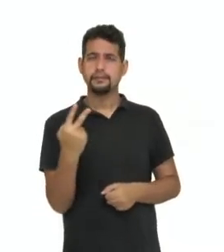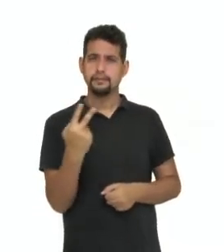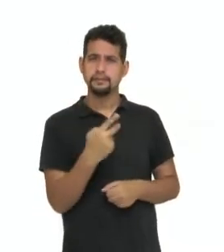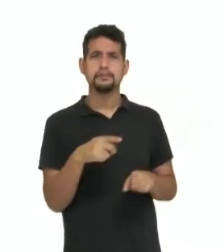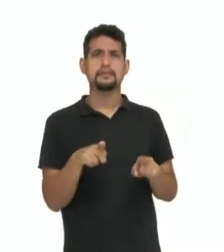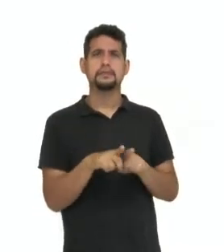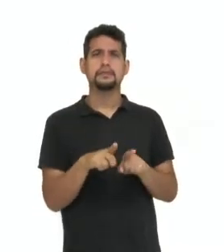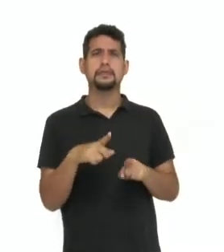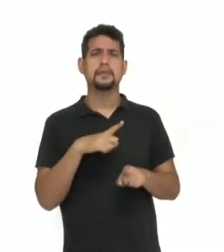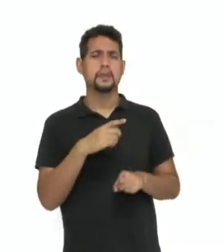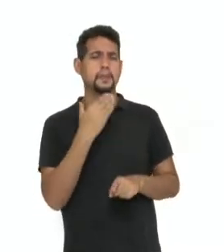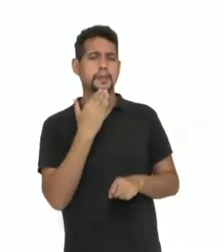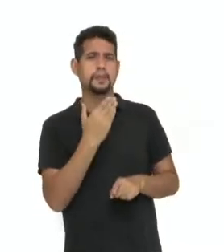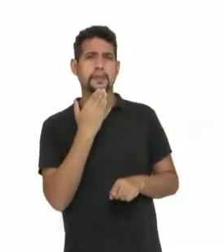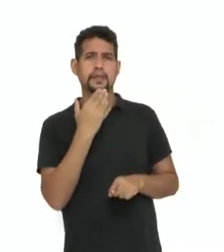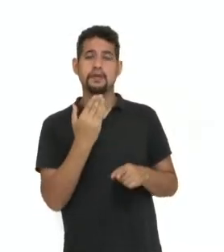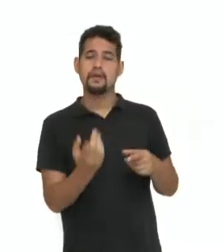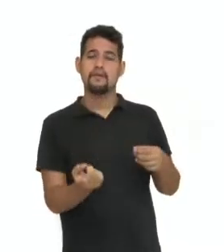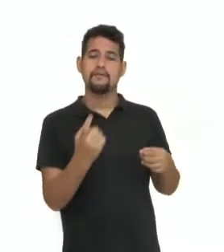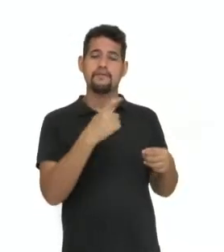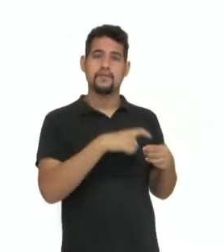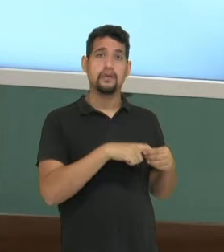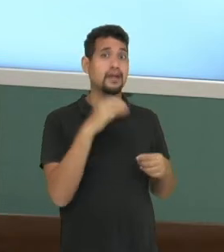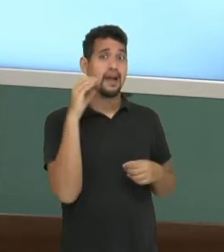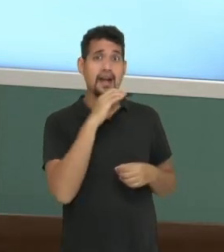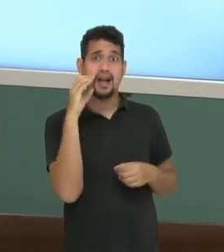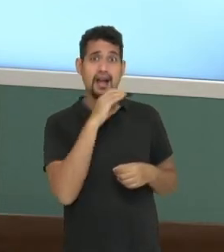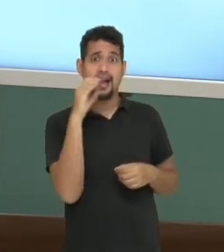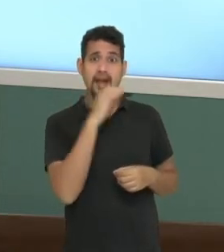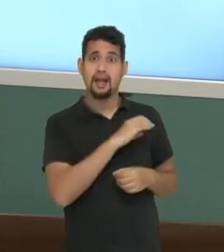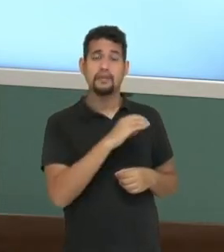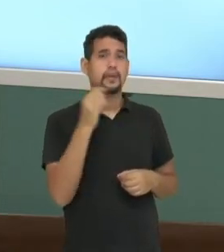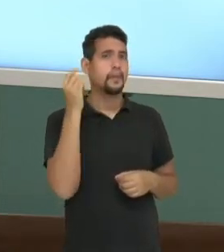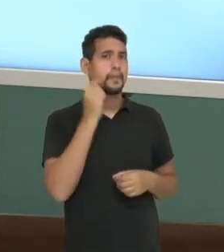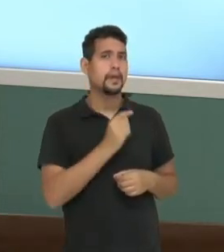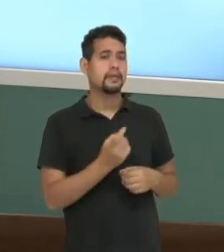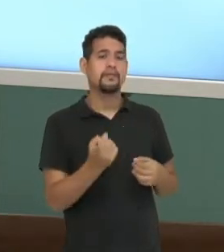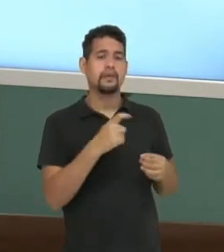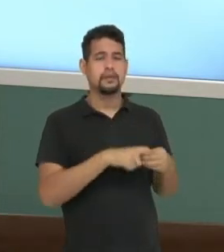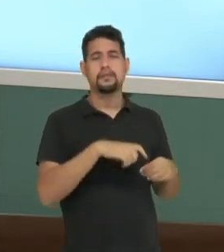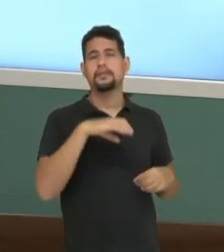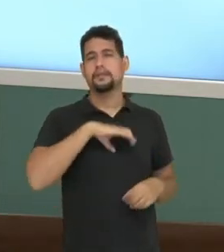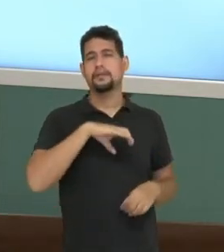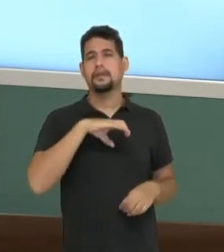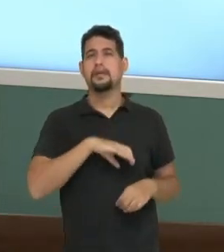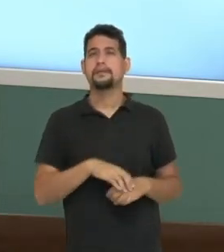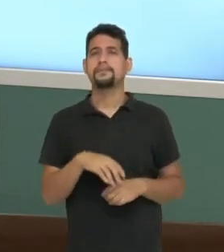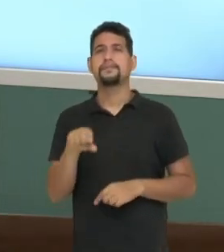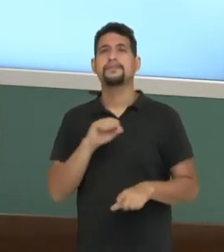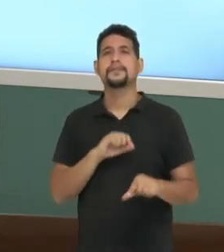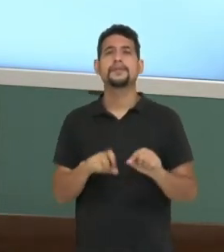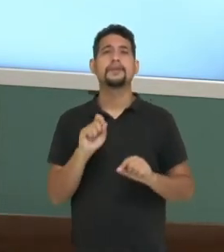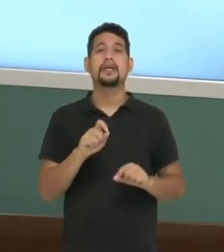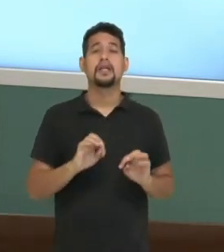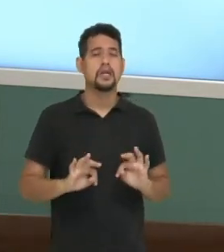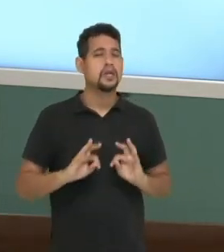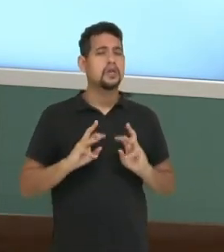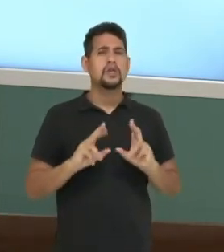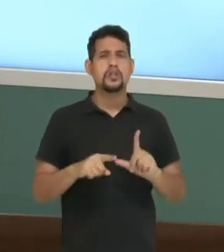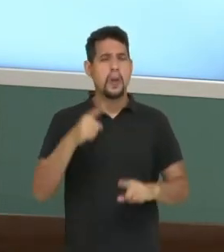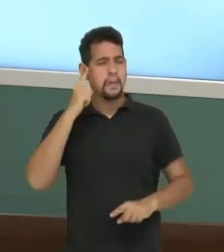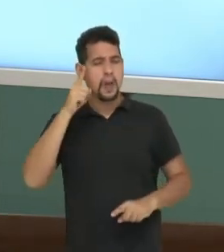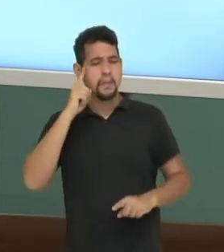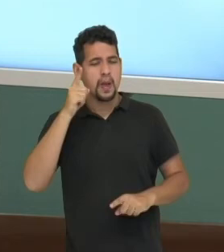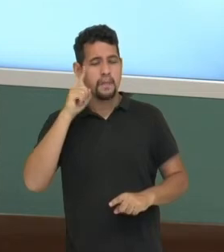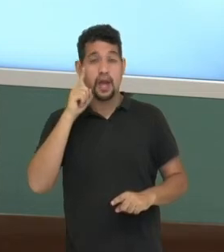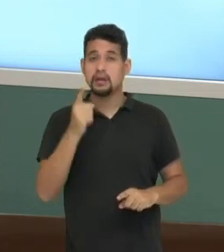uma exigência do retorno imediato de Dom Pedro para Portugal. Ele decide, então, que todas as ordens